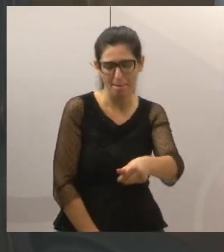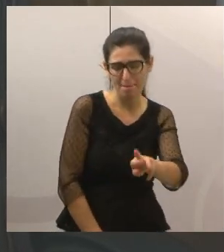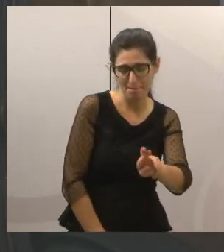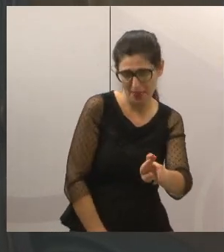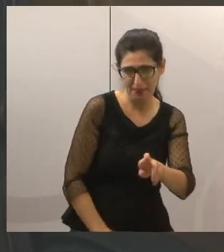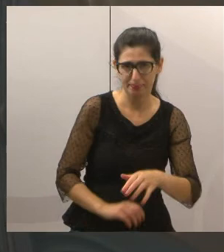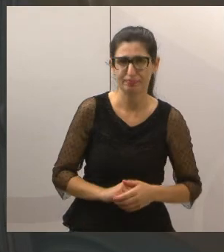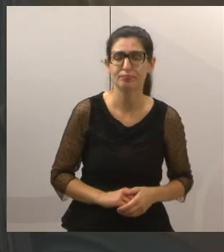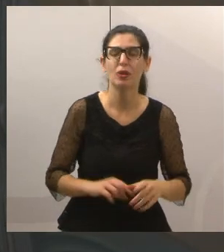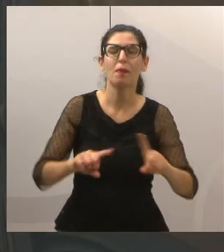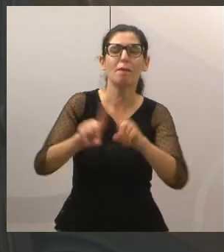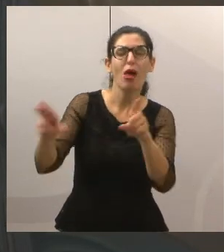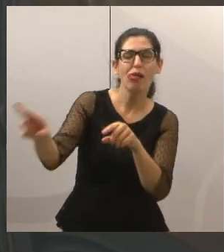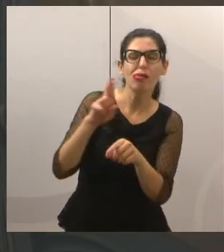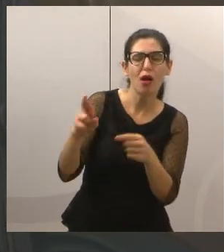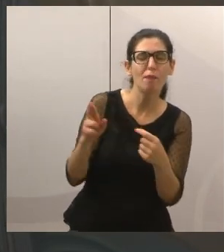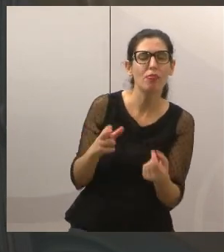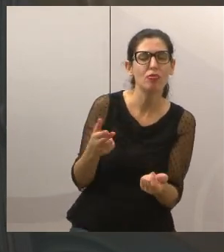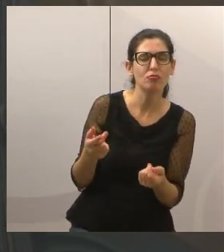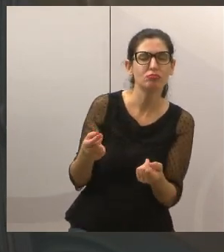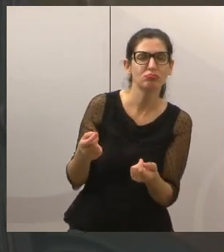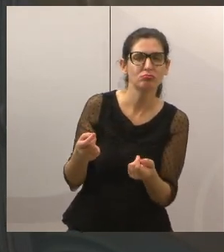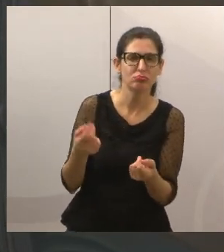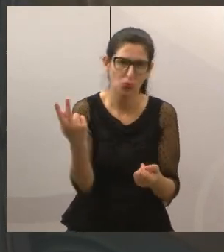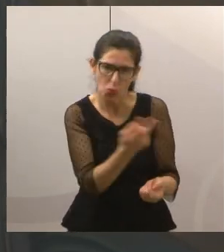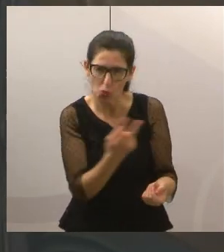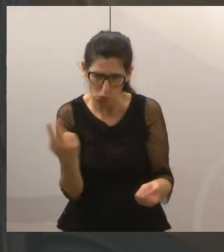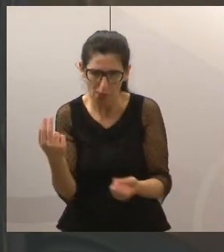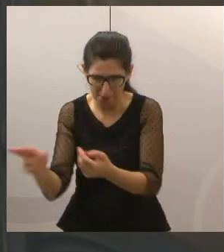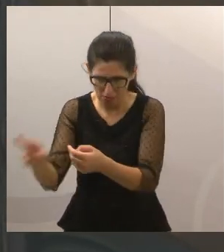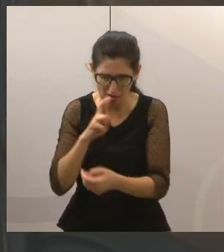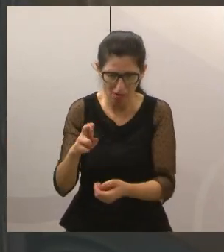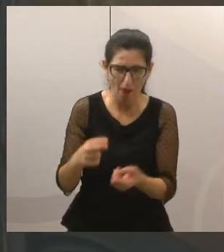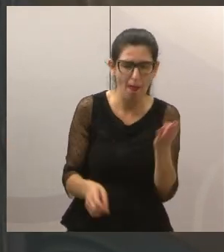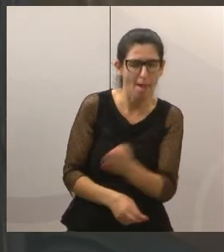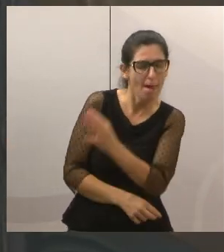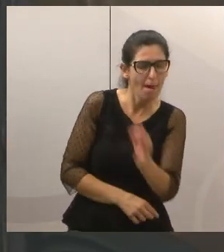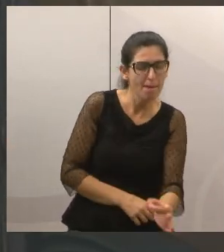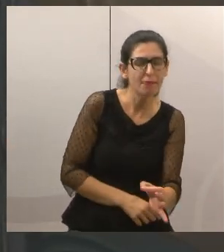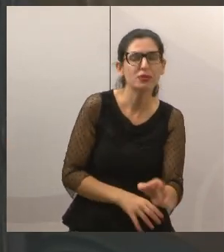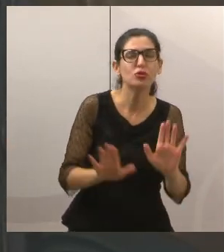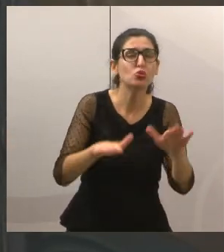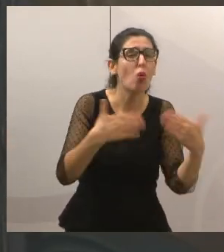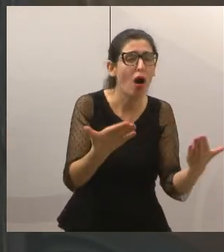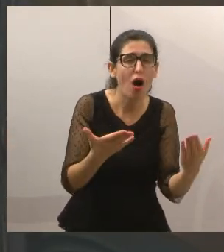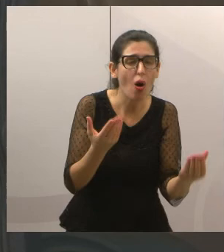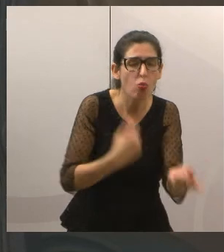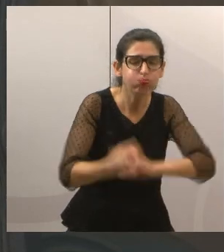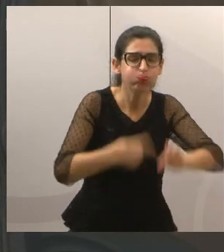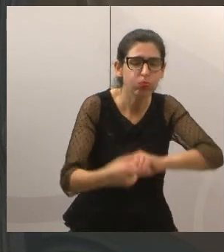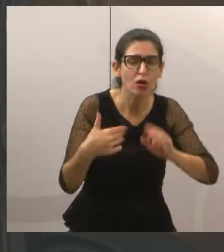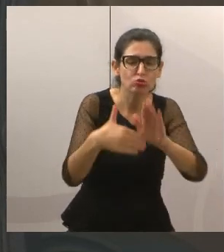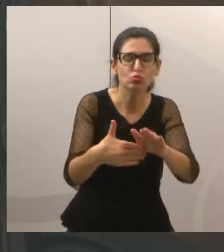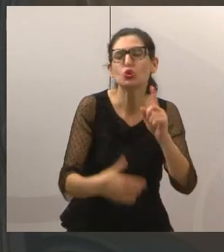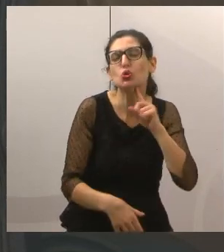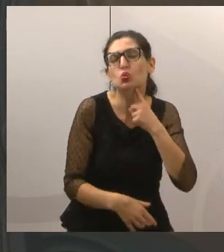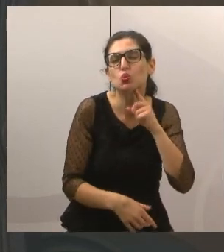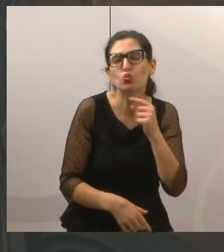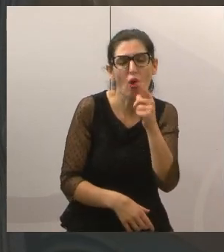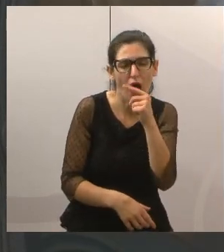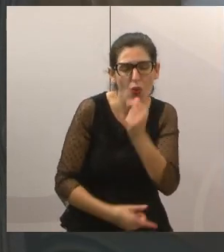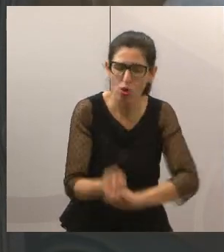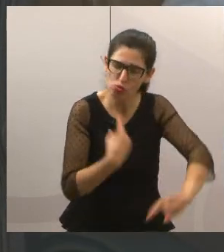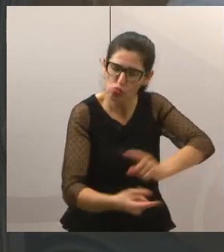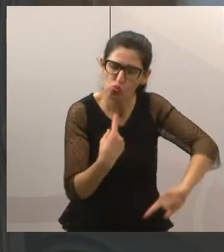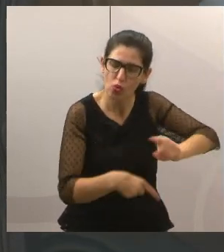Primeiro, essas 2, que percentual eleva o tratamento de esgoto? E terceiro, ao seu modo de ver, quando é